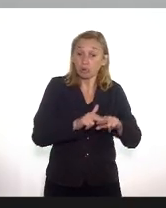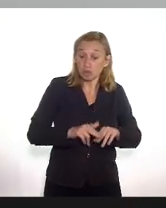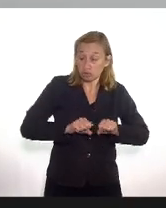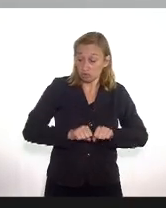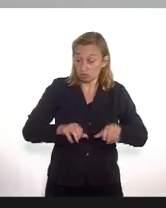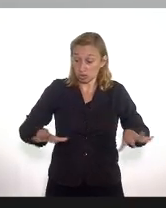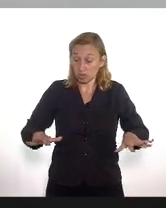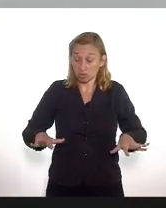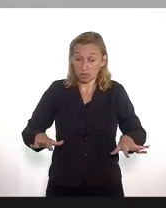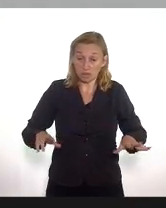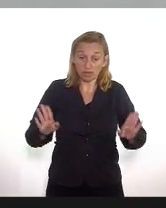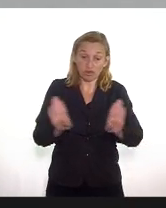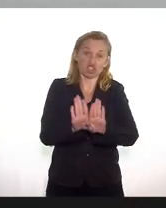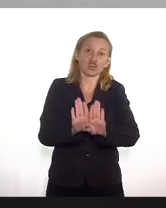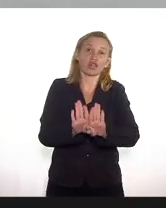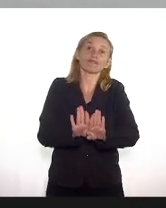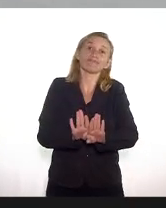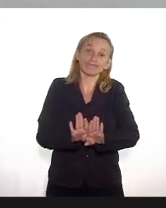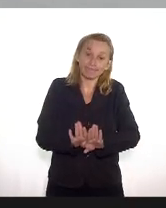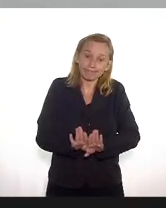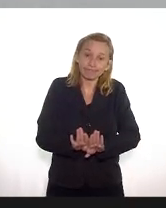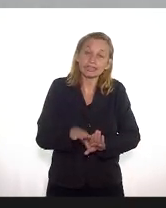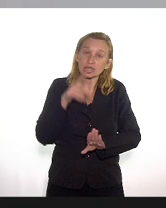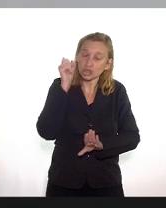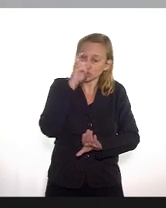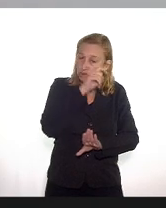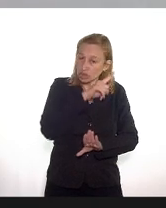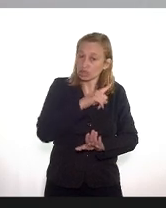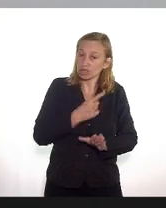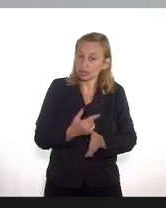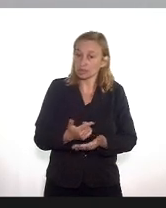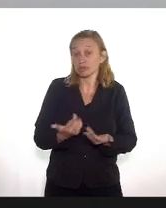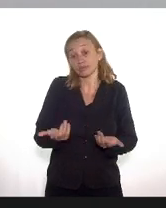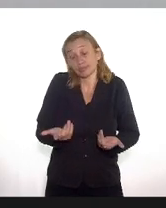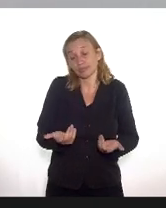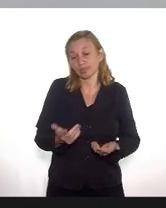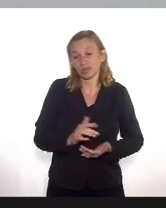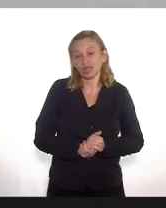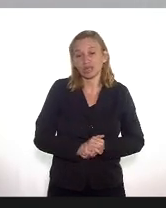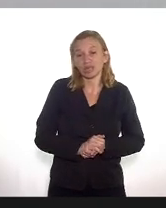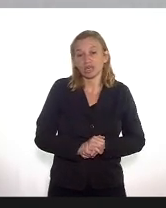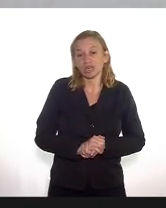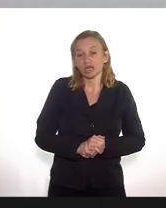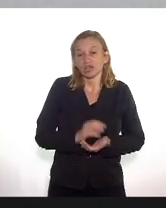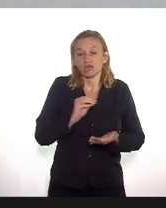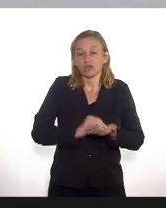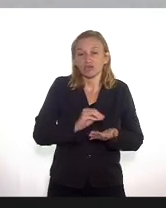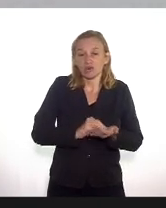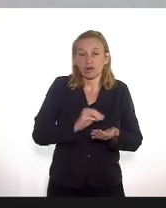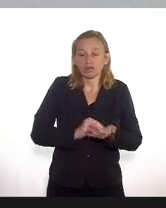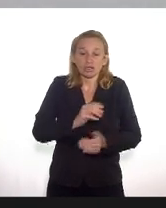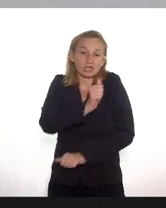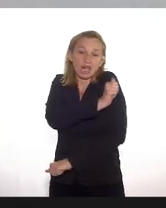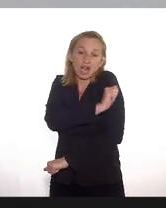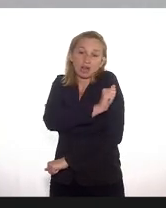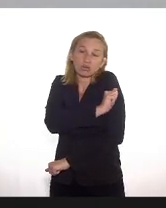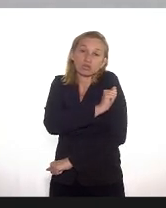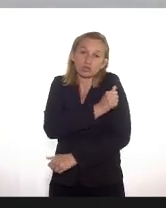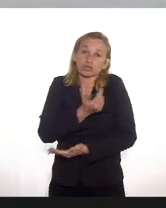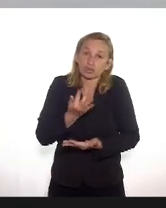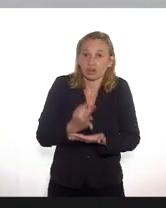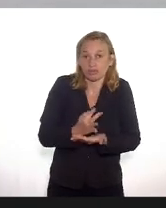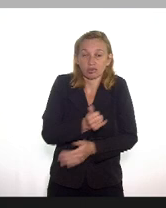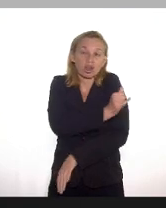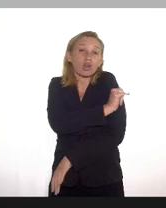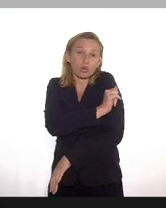encontram fechados. Isso também no início da pandemia gerou uma certa evasão, porque eles ficaram totalmente